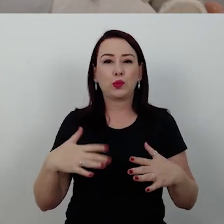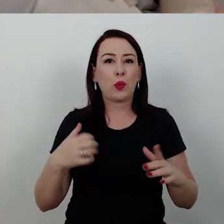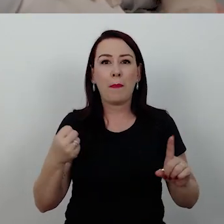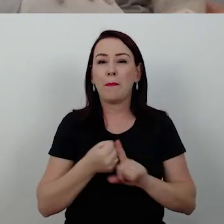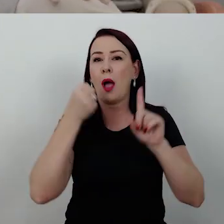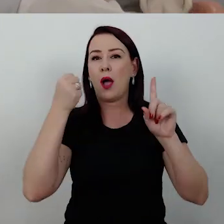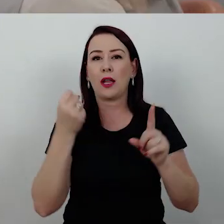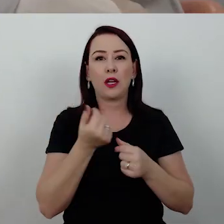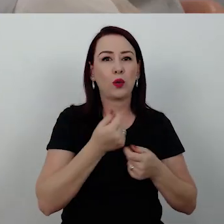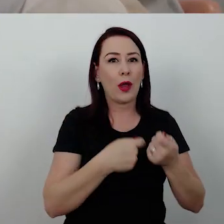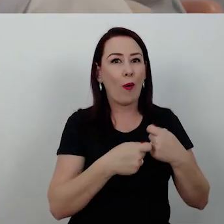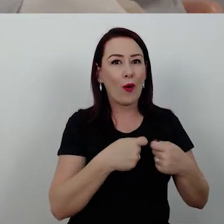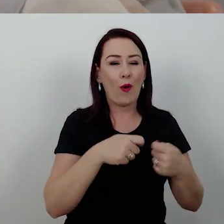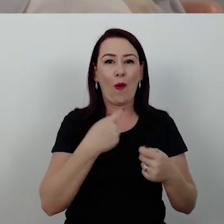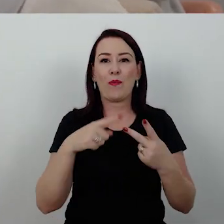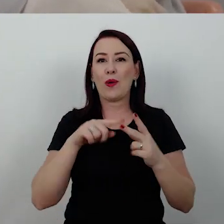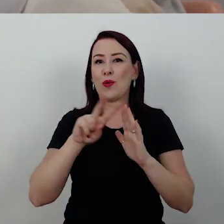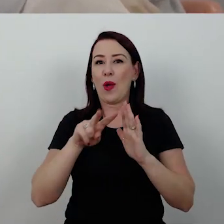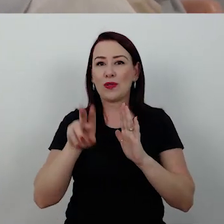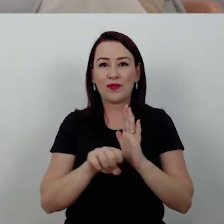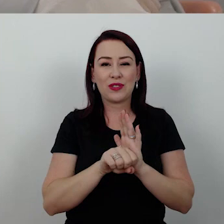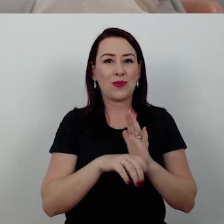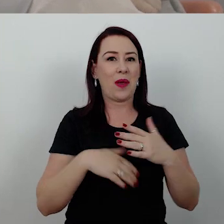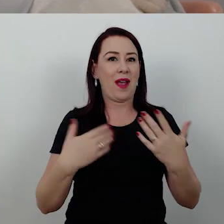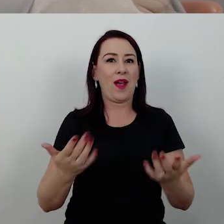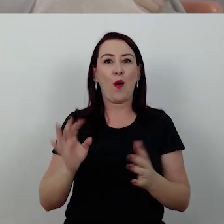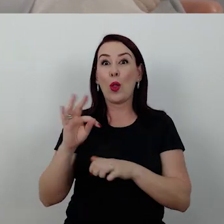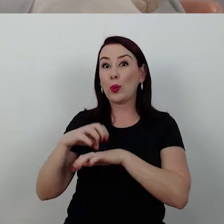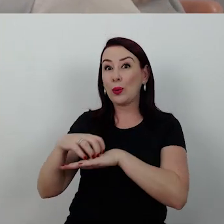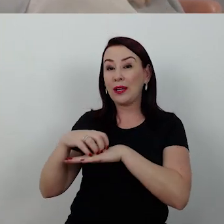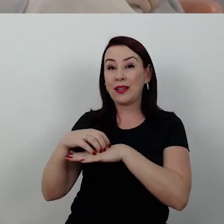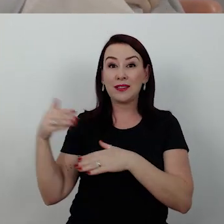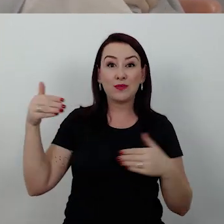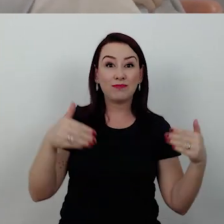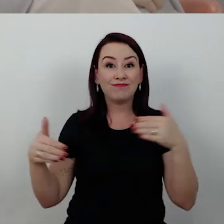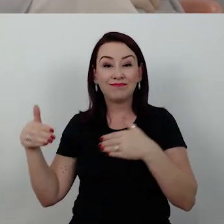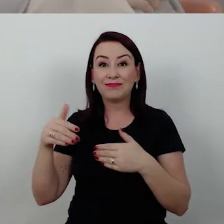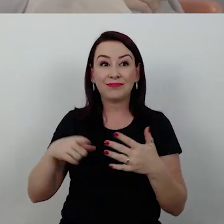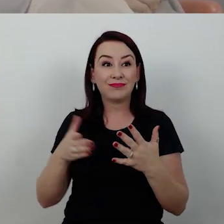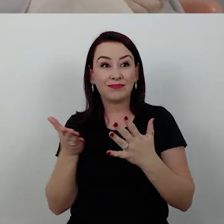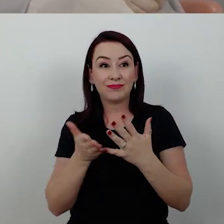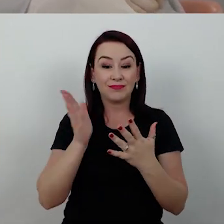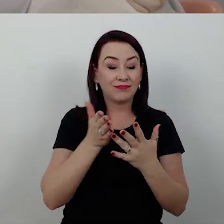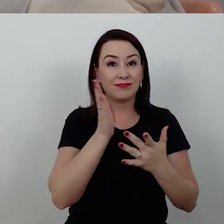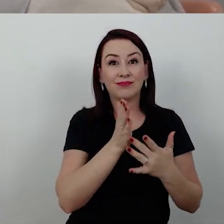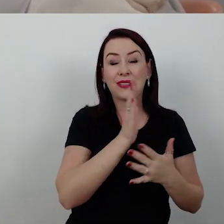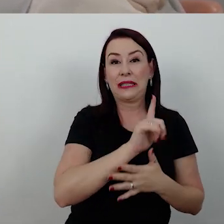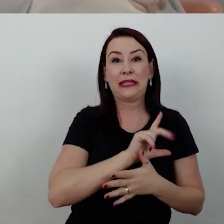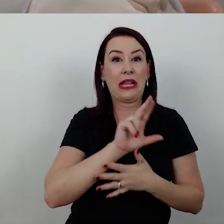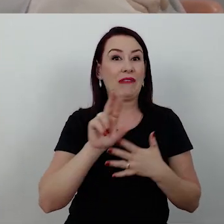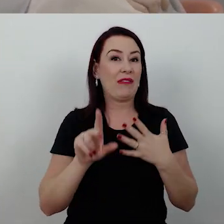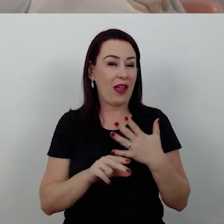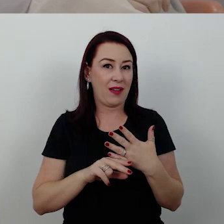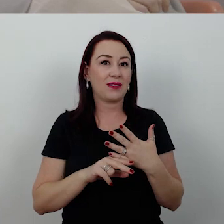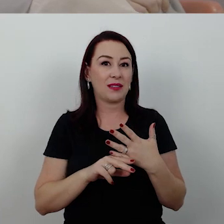visual, turístico, de tantas frentes, né, o turismo cinematográfico.